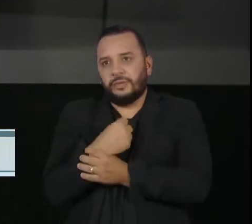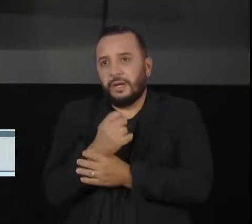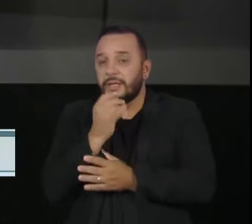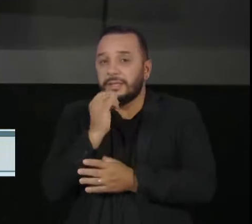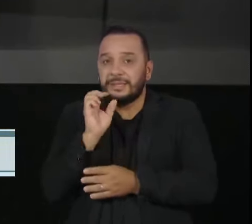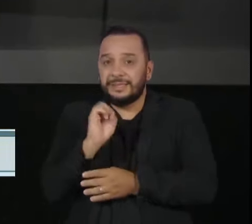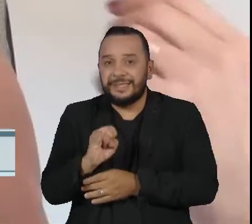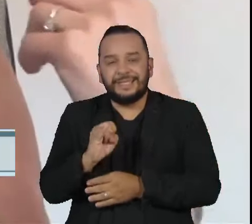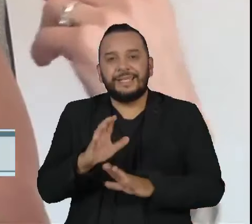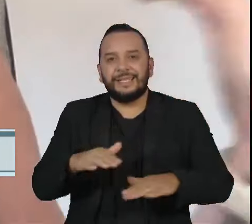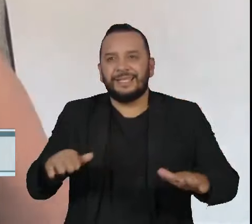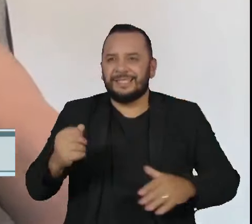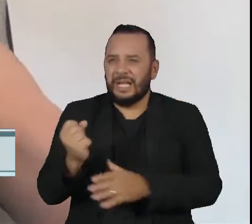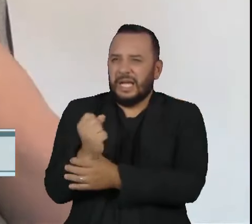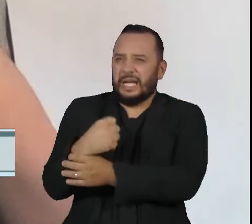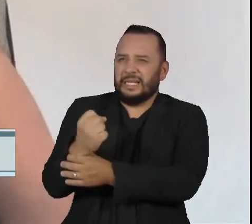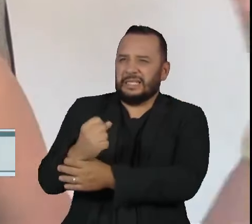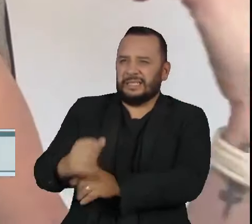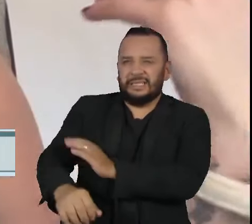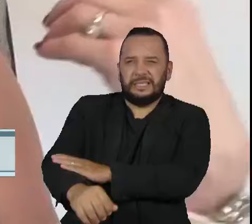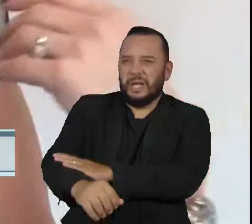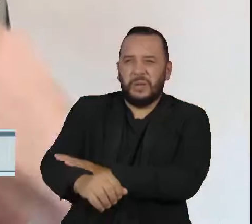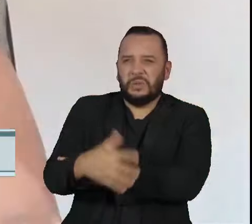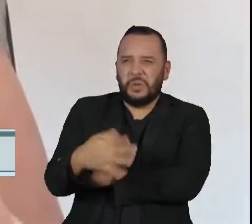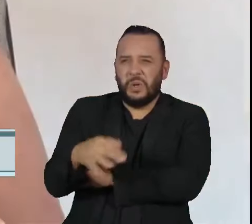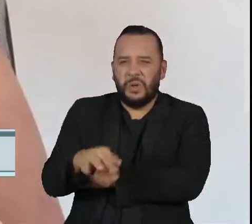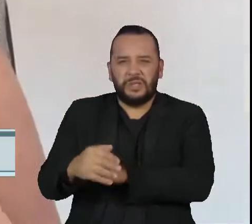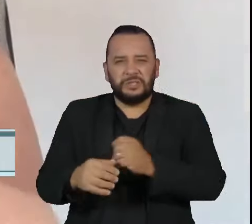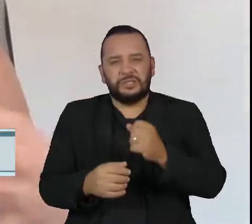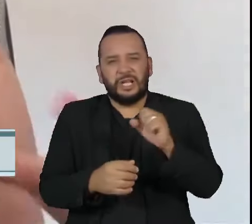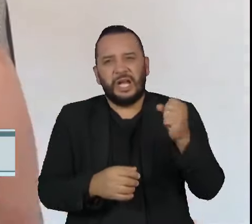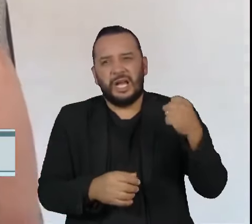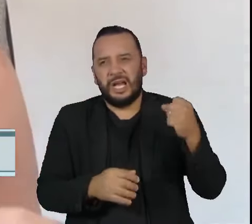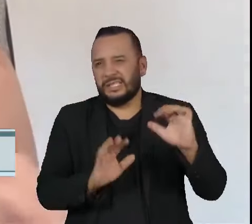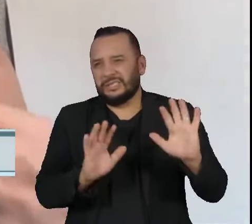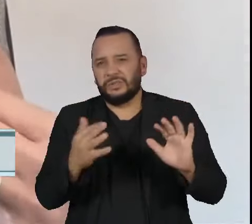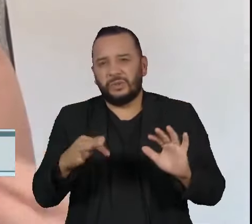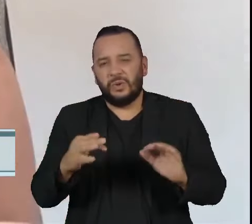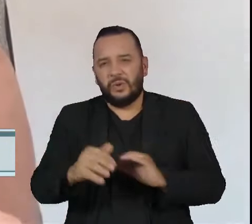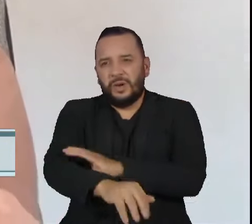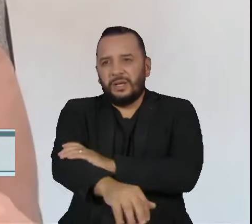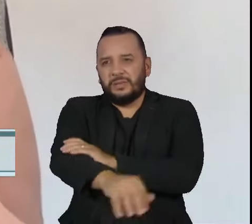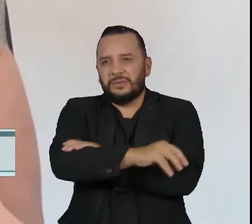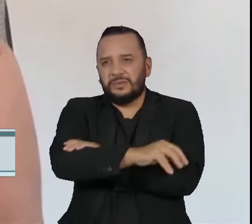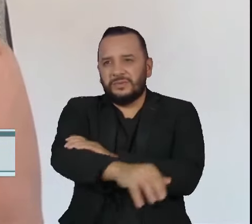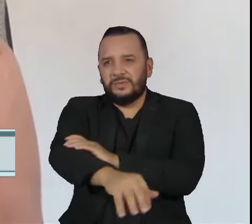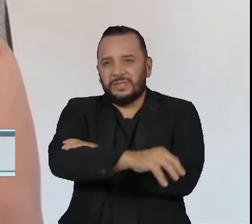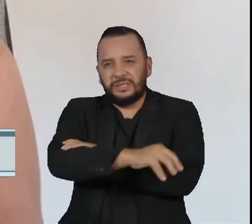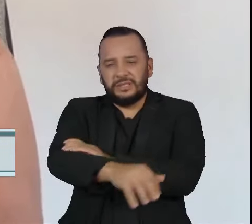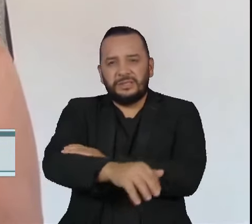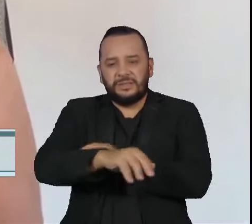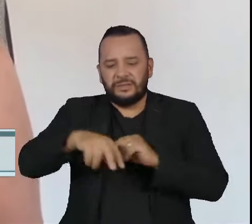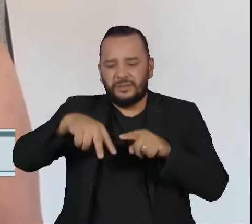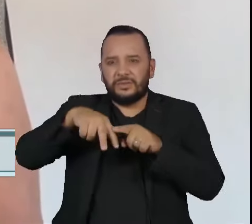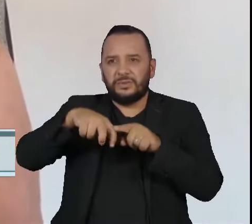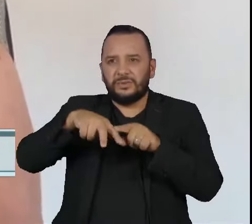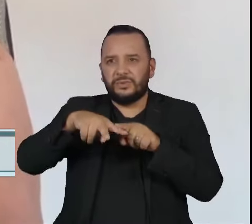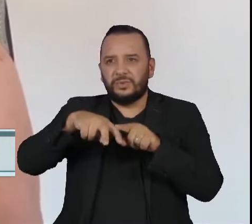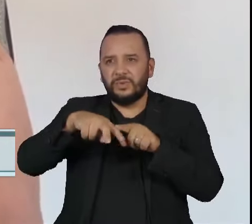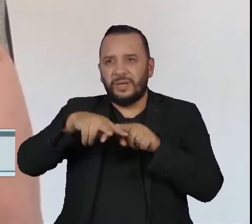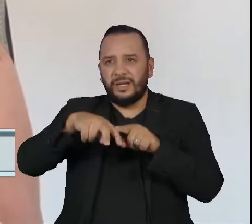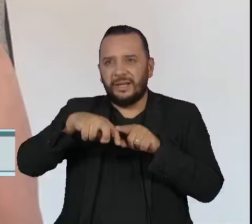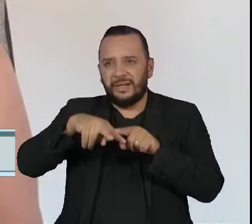a um movimento, ela não quer mover aquela articulação, então, por exemplo, o cotovelo, o joelho, né, quando os bebês começam